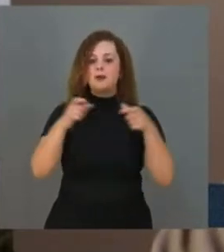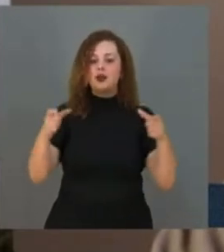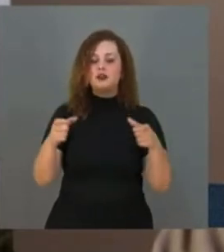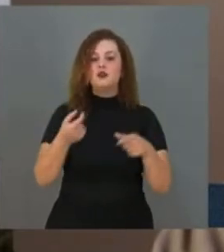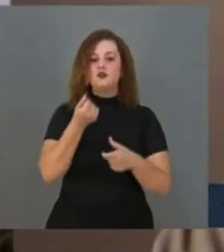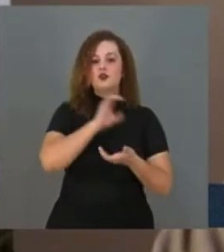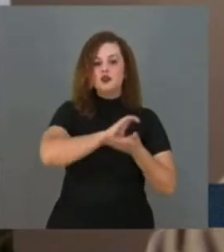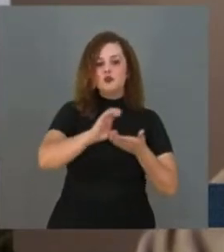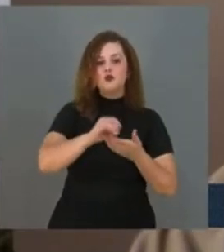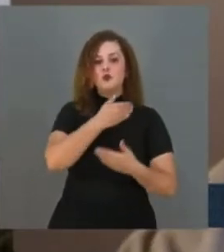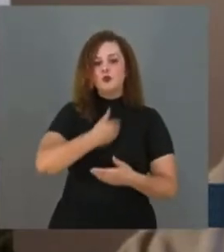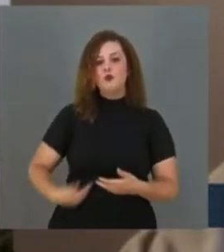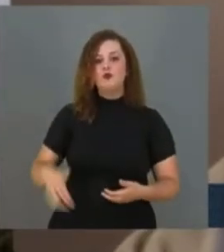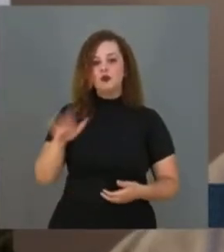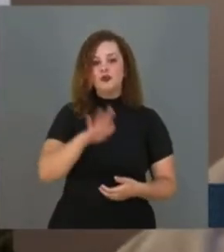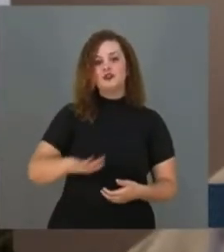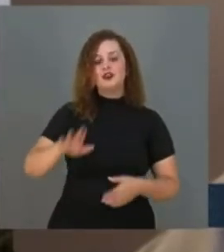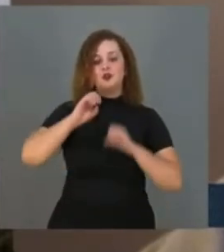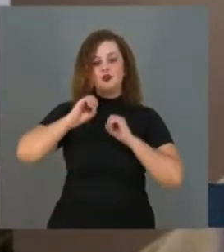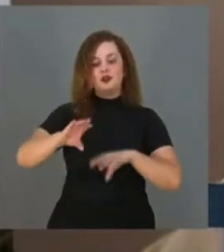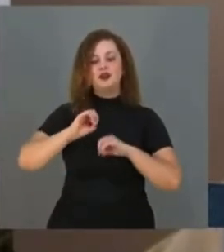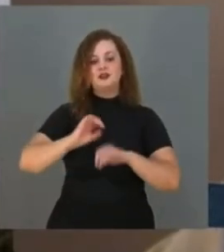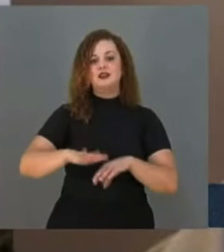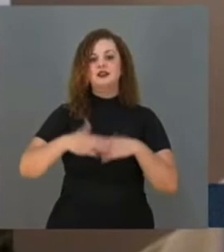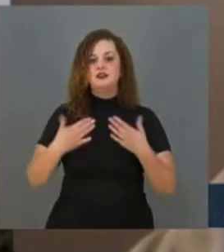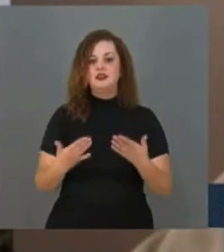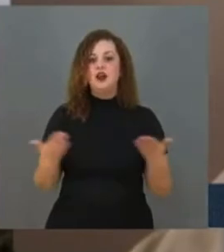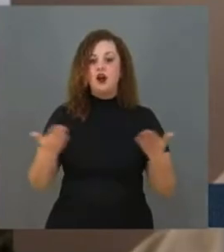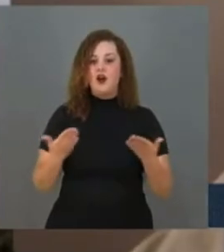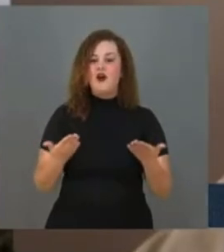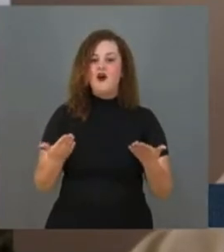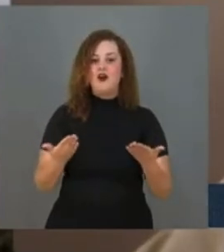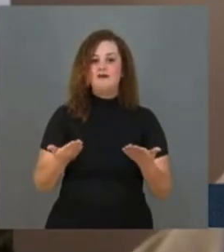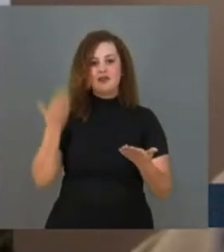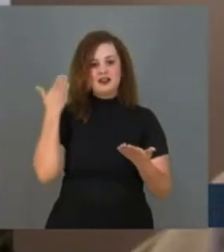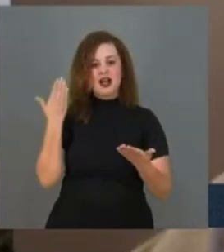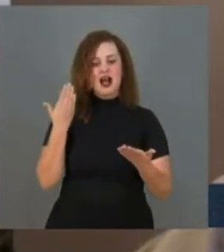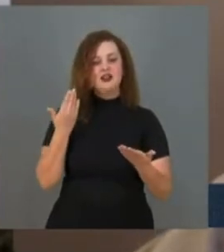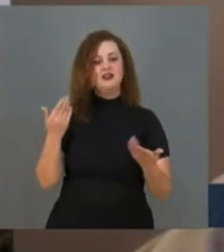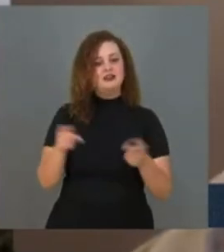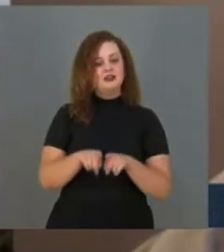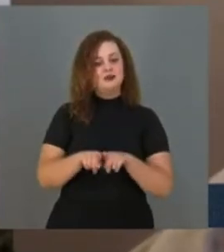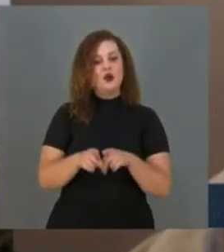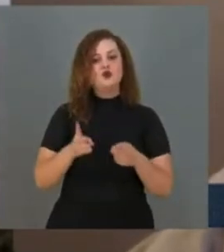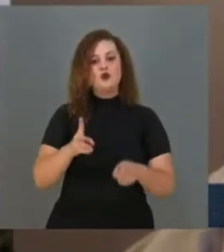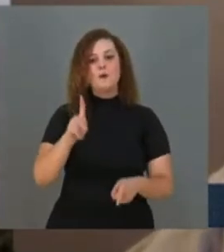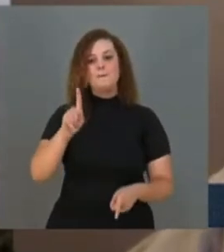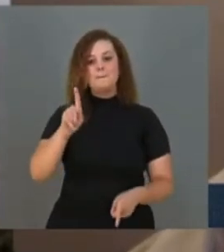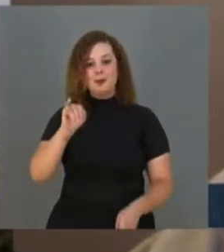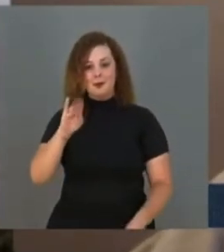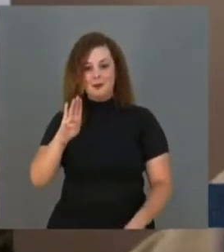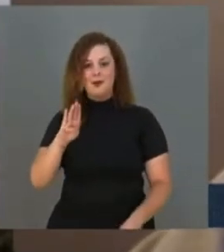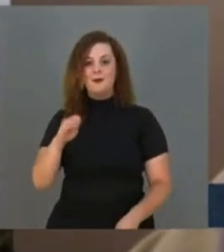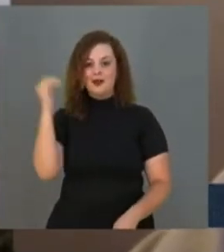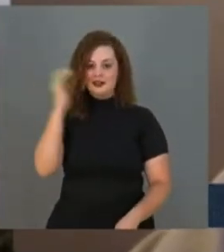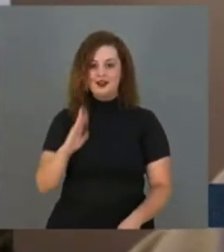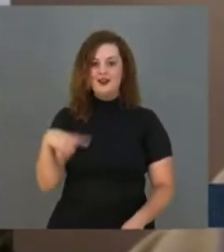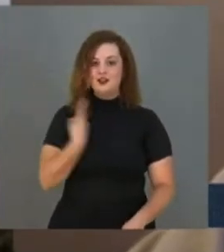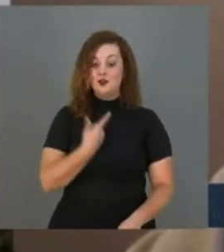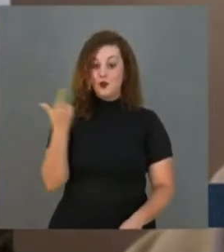em educação, cuja meta, vamos dizer já que mas já era, de 10% do PIB brasileiro, que não